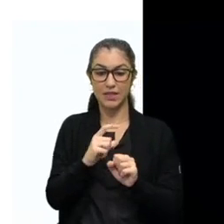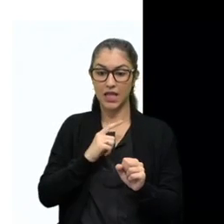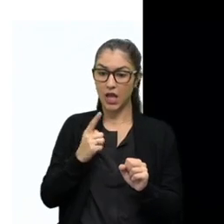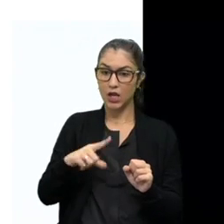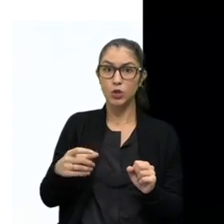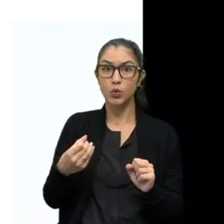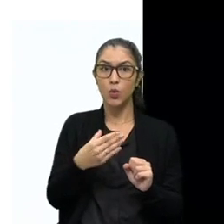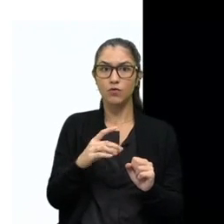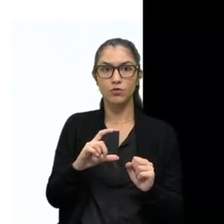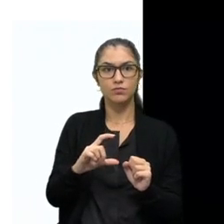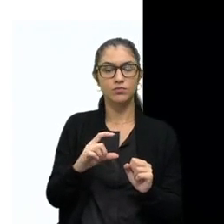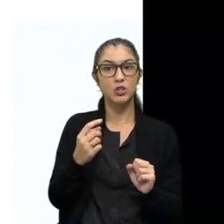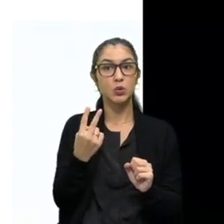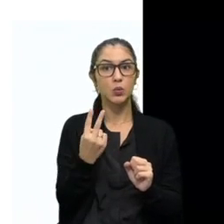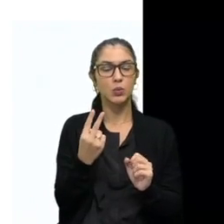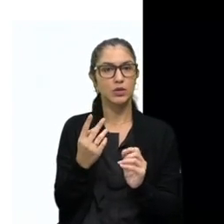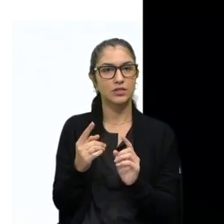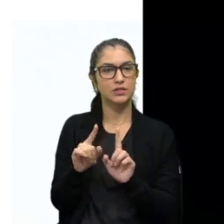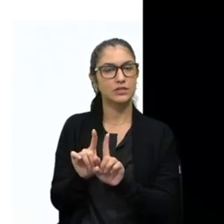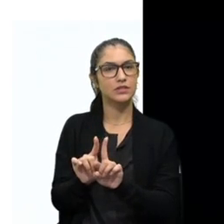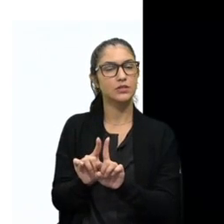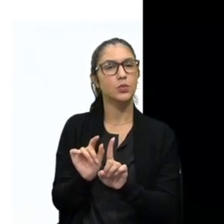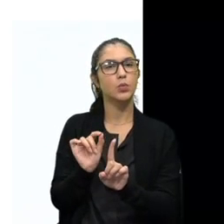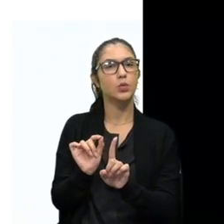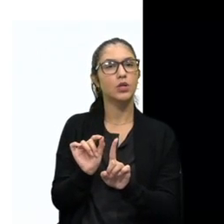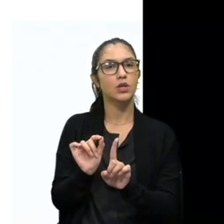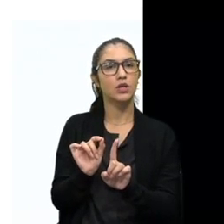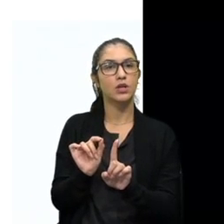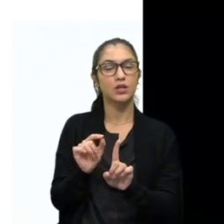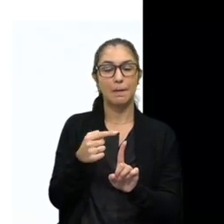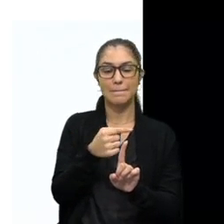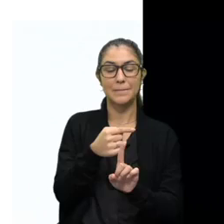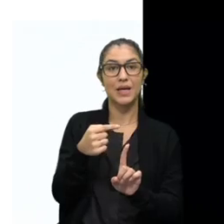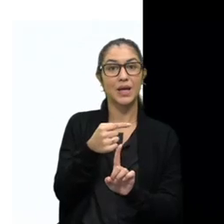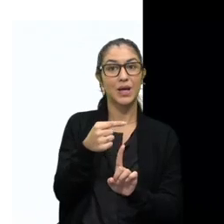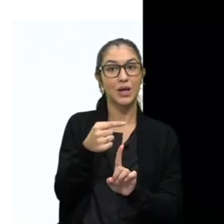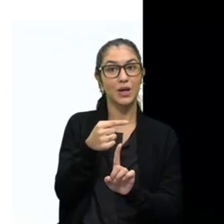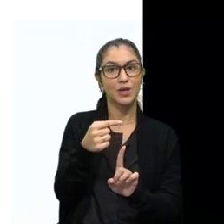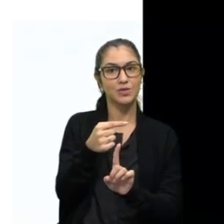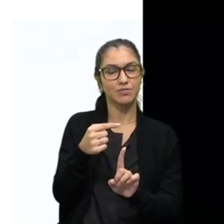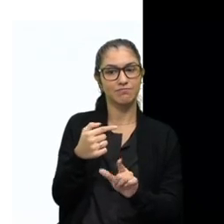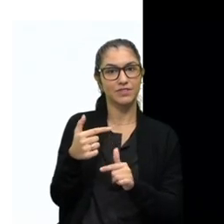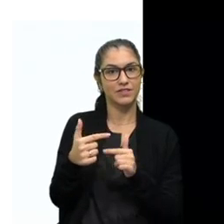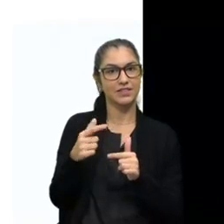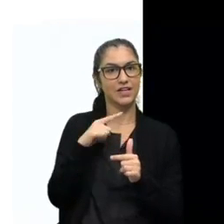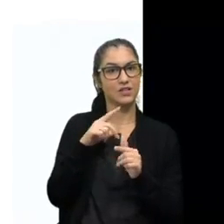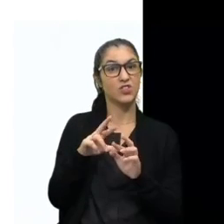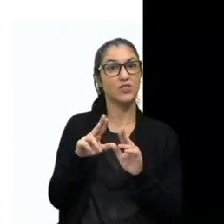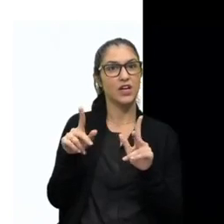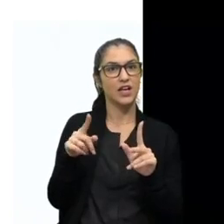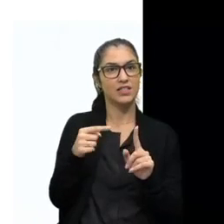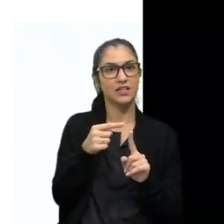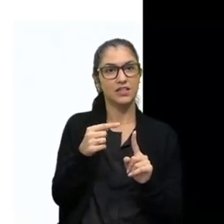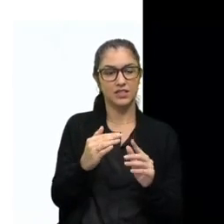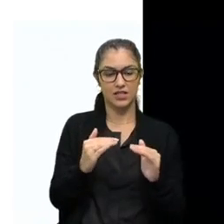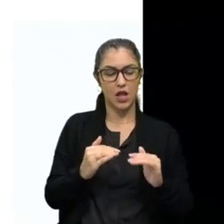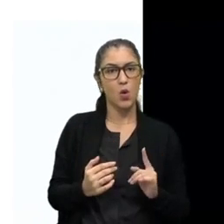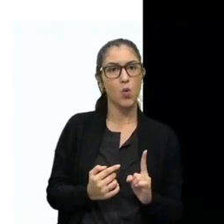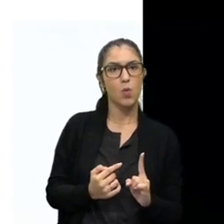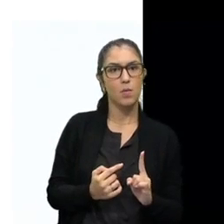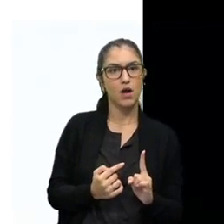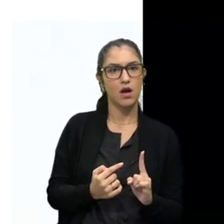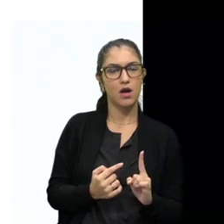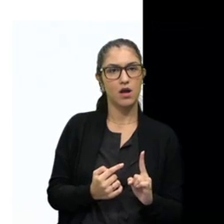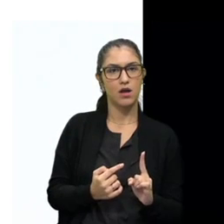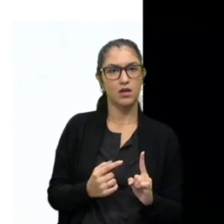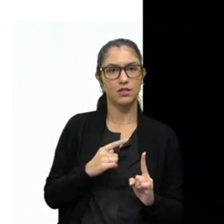mais 2 florzinhas. Aqui já é subtração, então eu trabalho a diferença. E aqui eu tenho uma florzinha. Tem